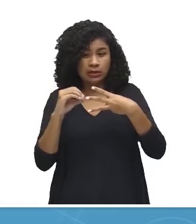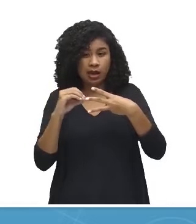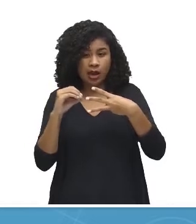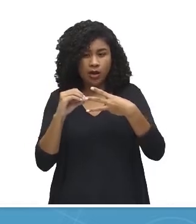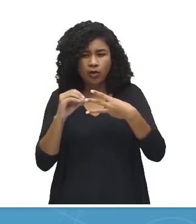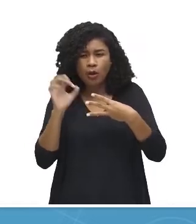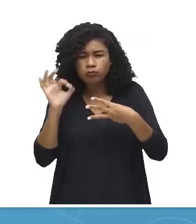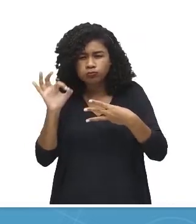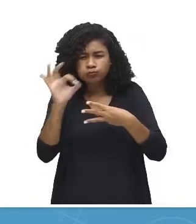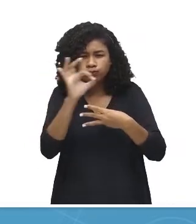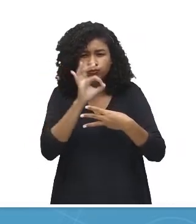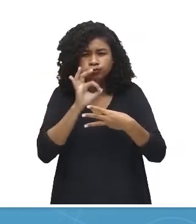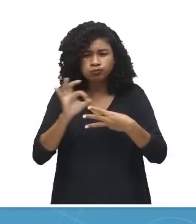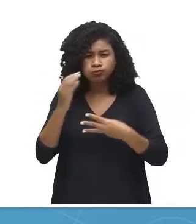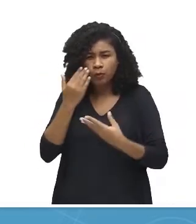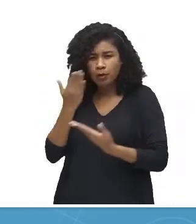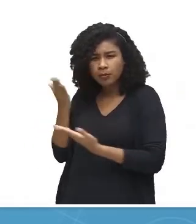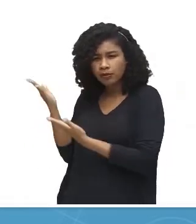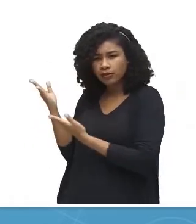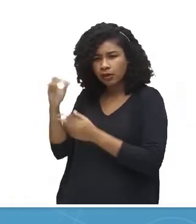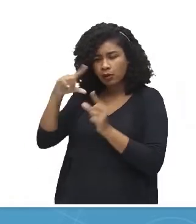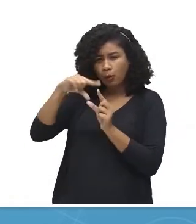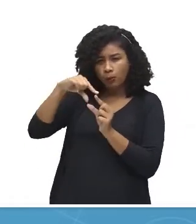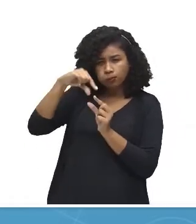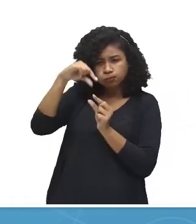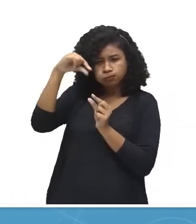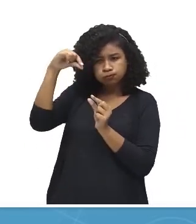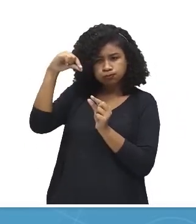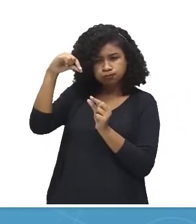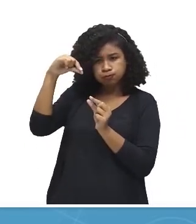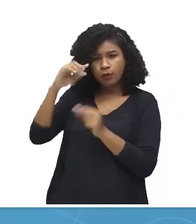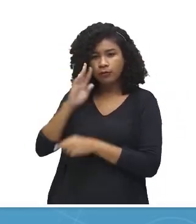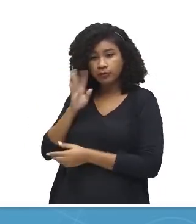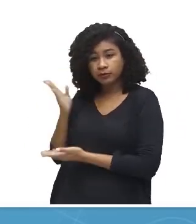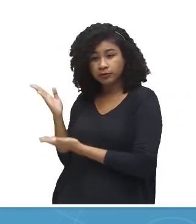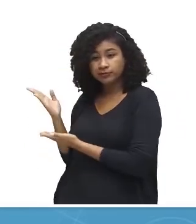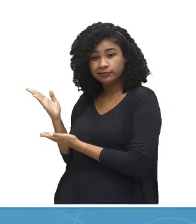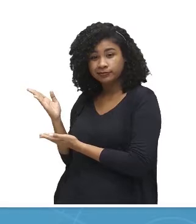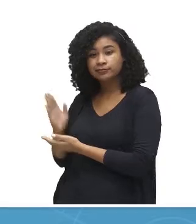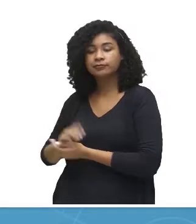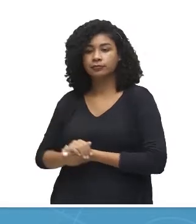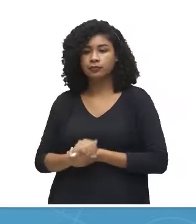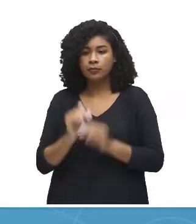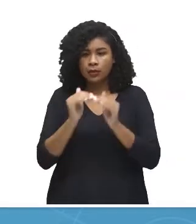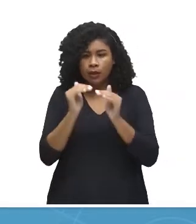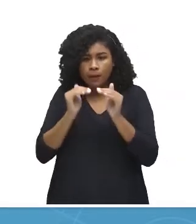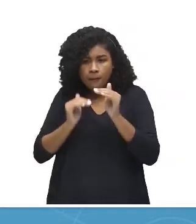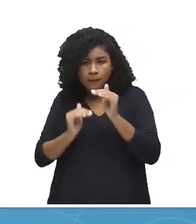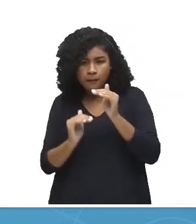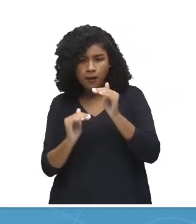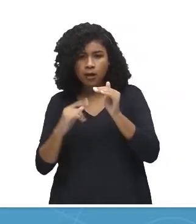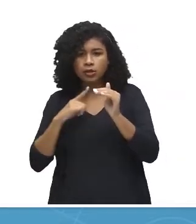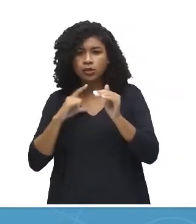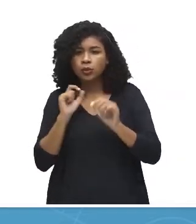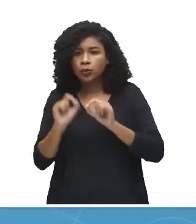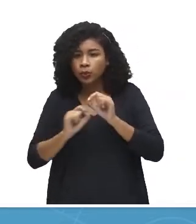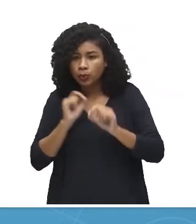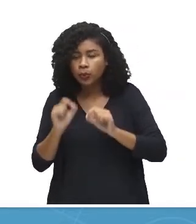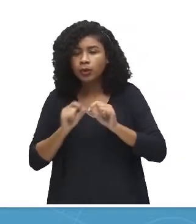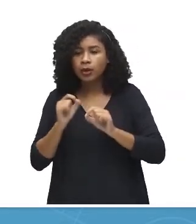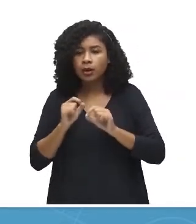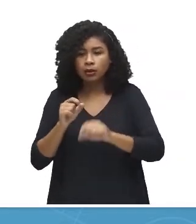observar, elas têm um formato mais alongado. E aqui abaixo a gente tem o tecido conjuntivo, que é onde vão estar ali os